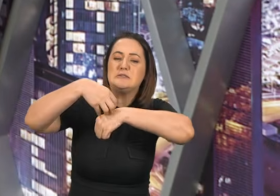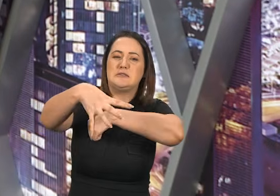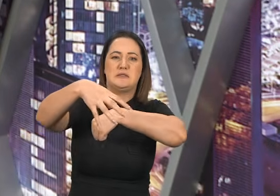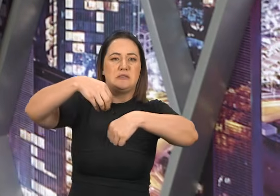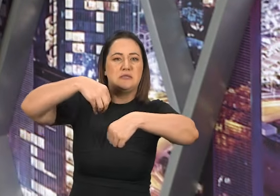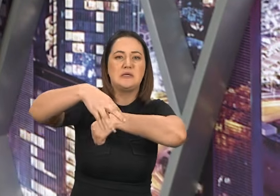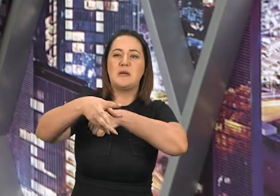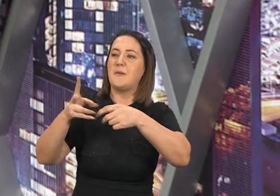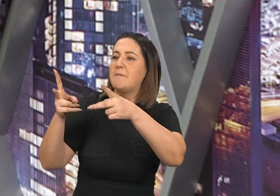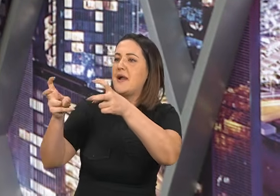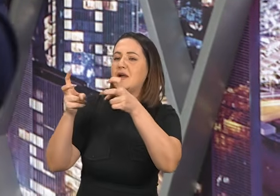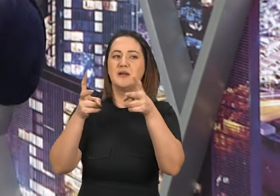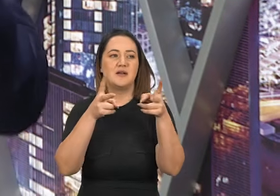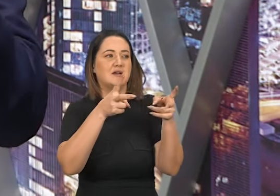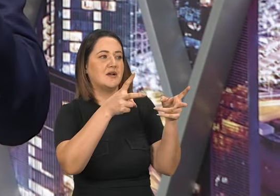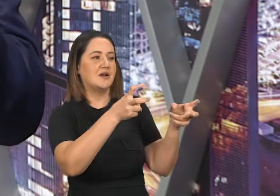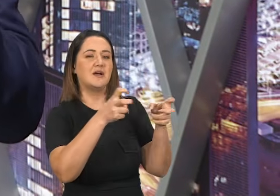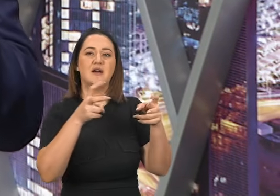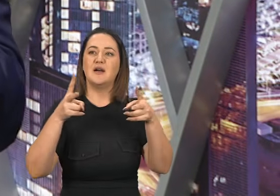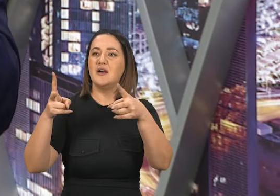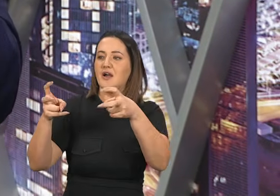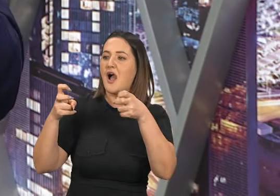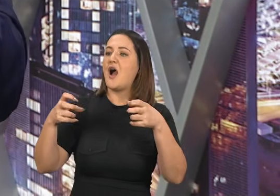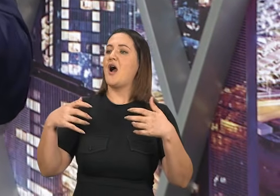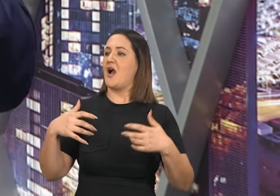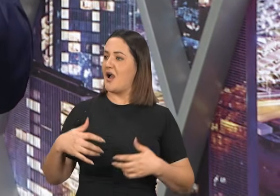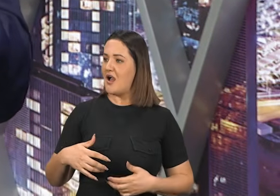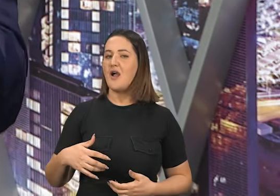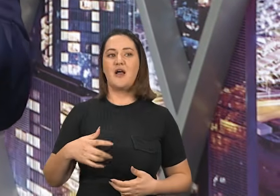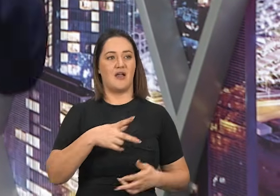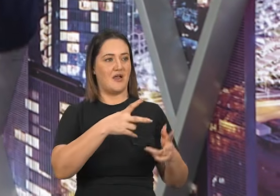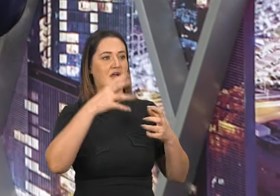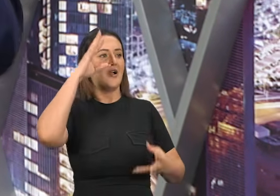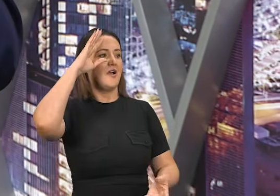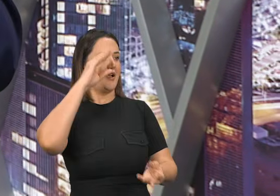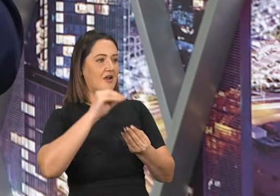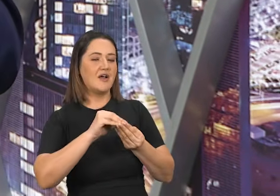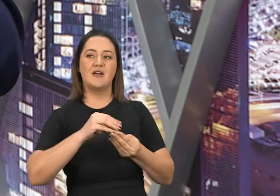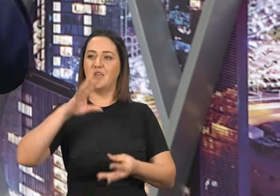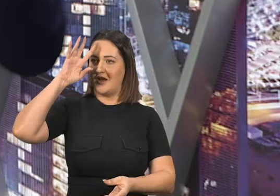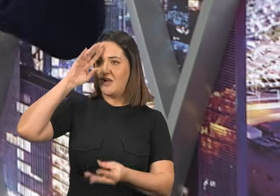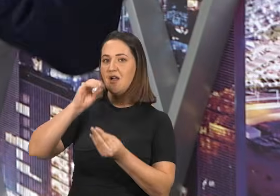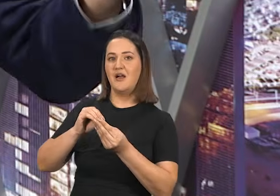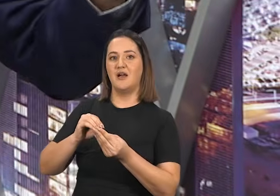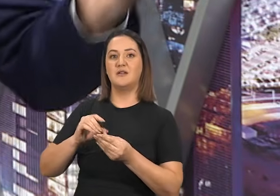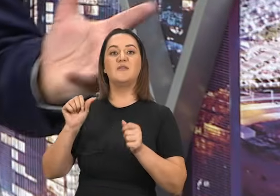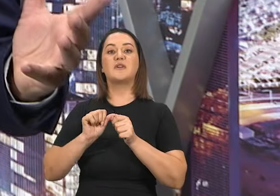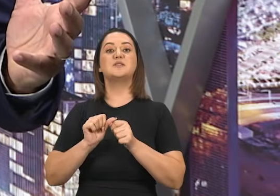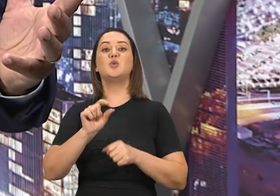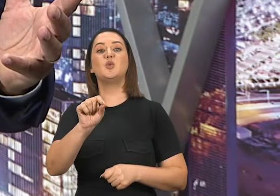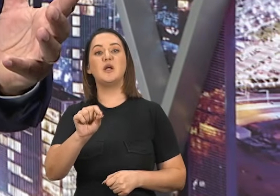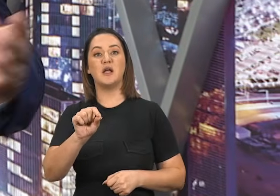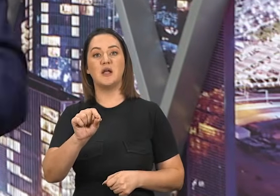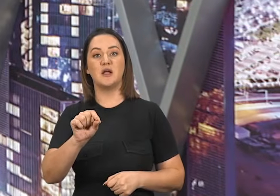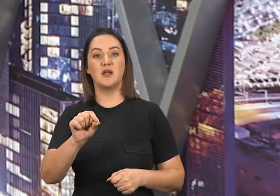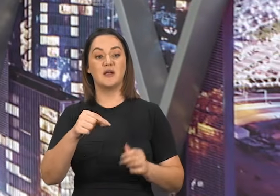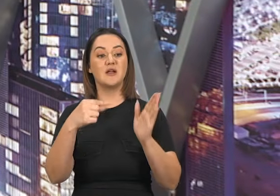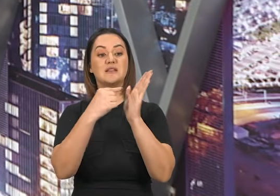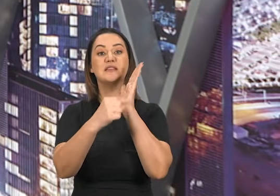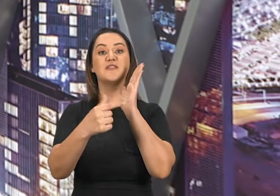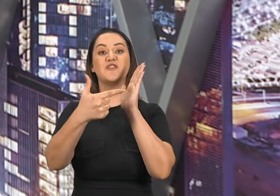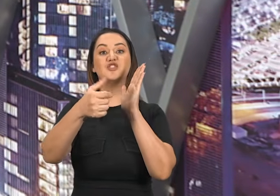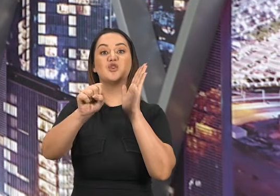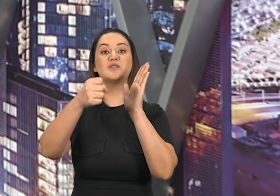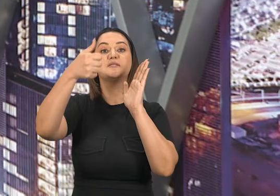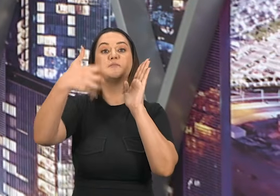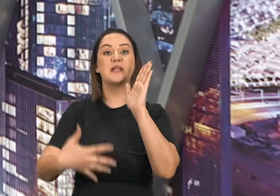para a gente o que está acontecendo, por que está acontecendo, e ela mostra o que fazer nessas horas difíceis. E o texto